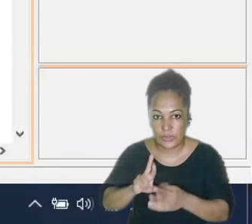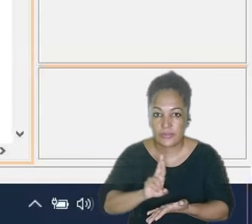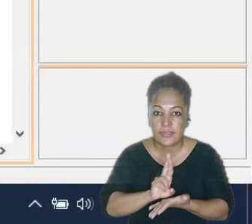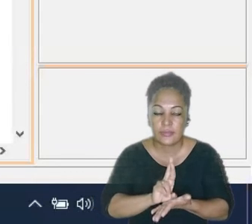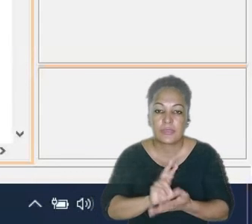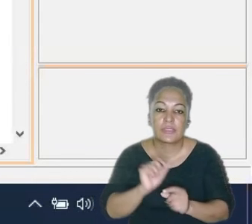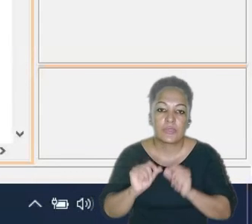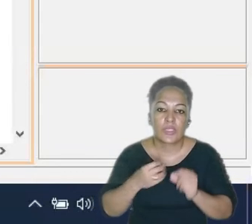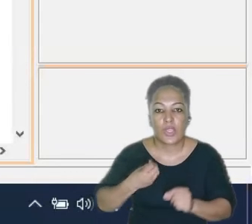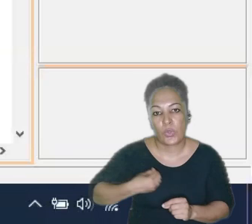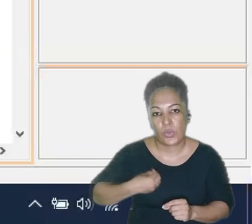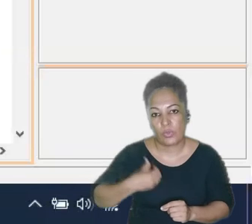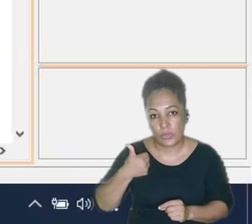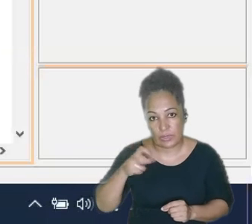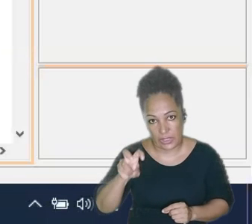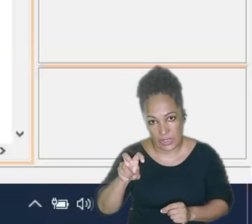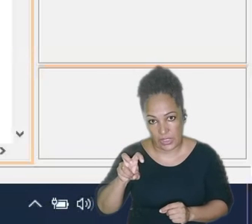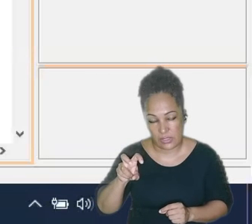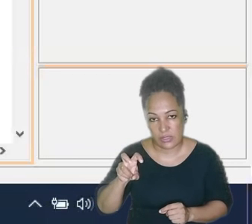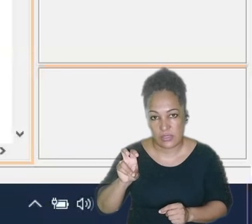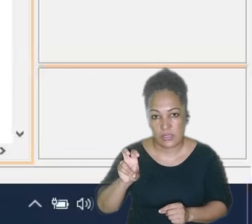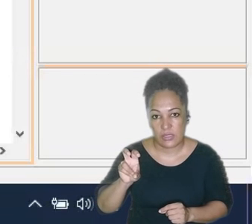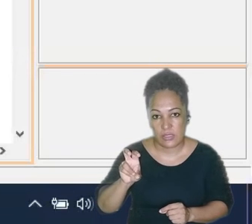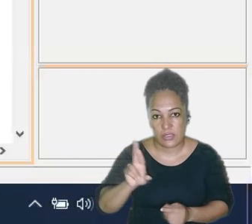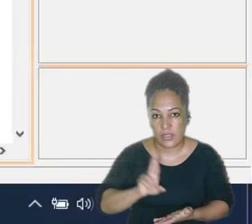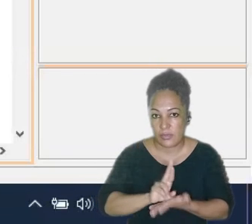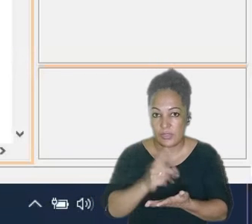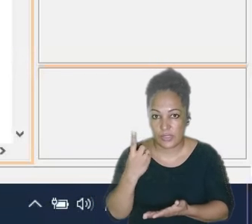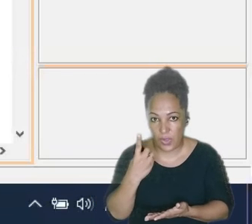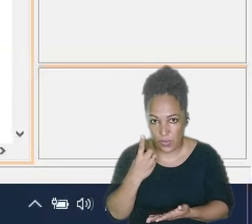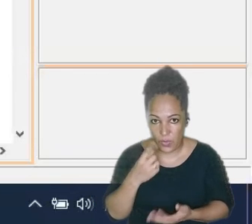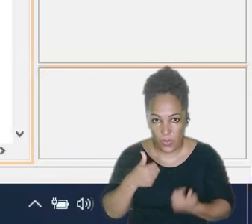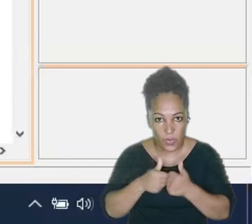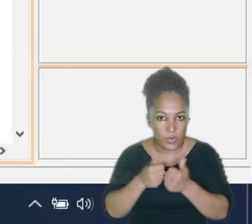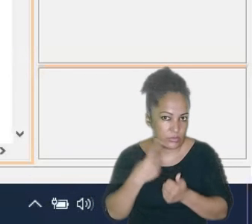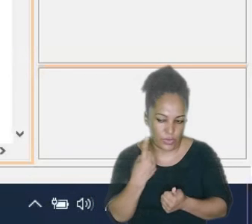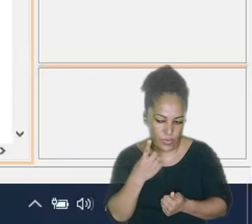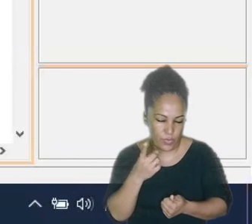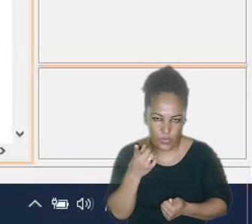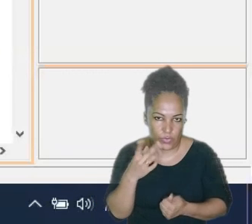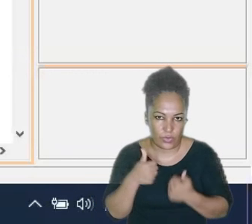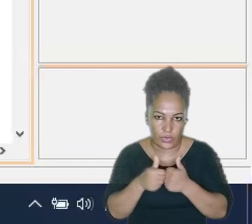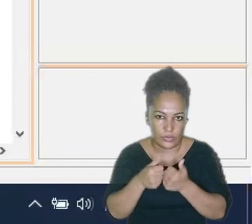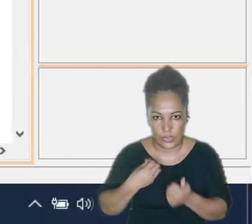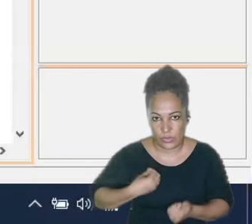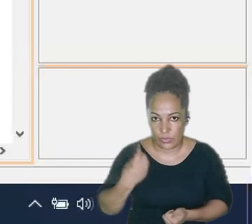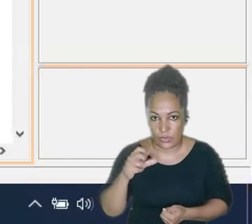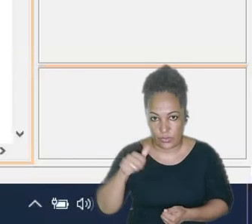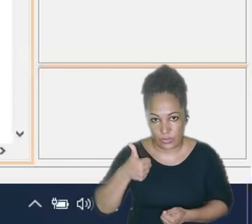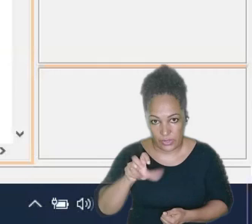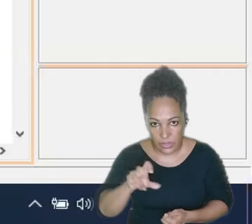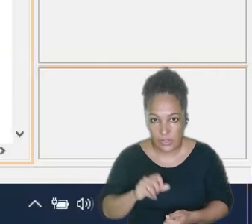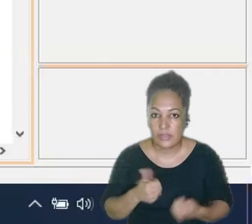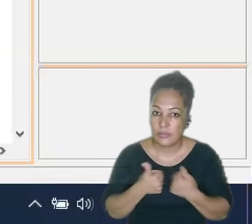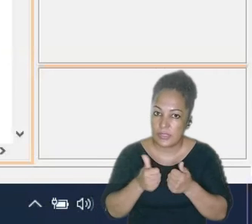Uma poltrona está relacionada, a poltrona número 15 está relacionada a um ônibus ou a vários? A um só, né,